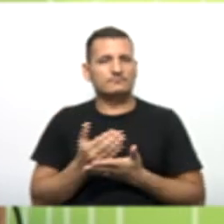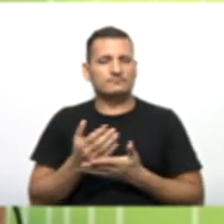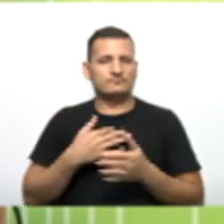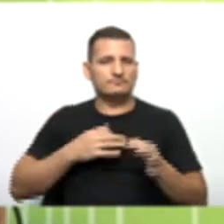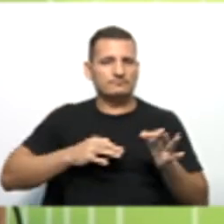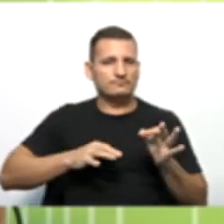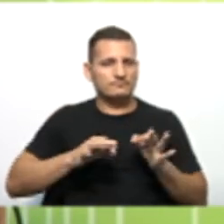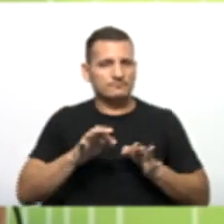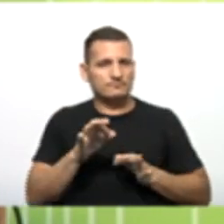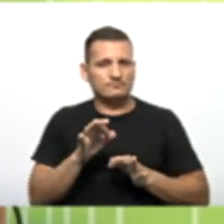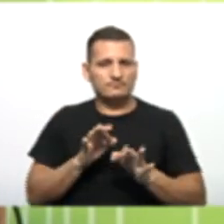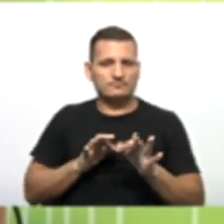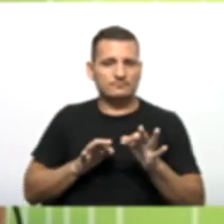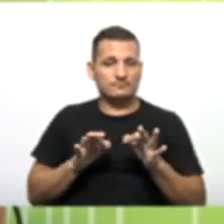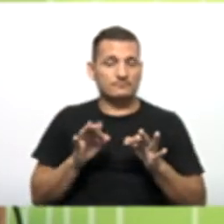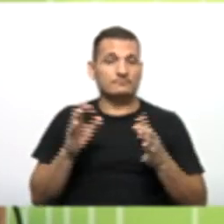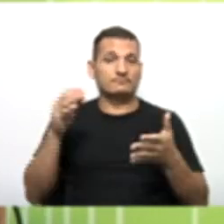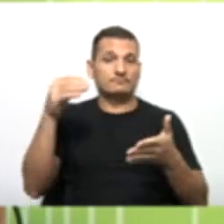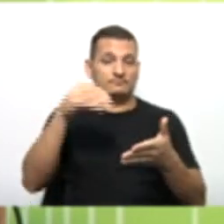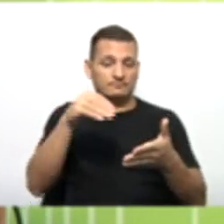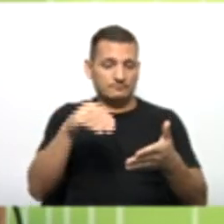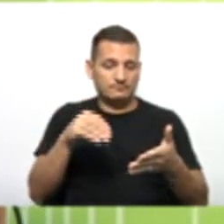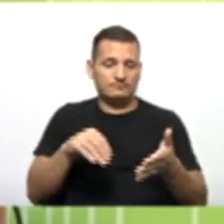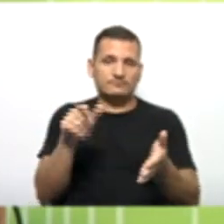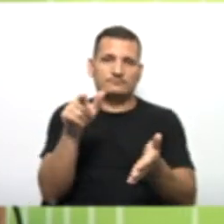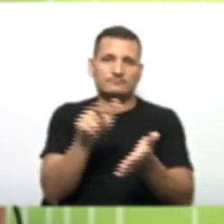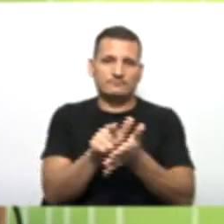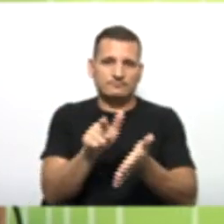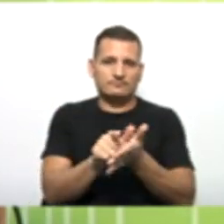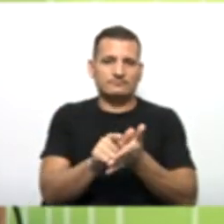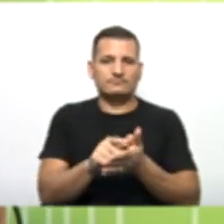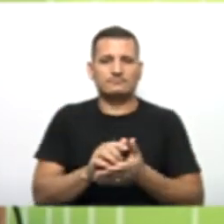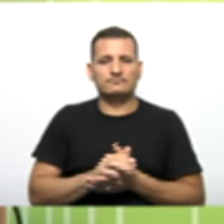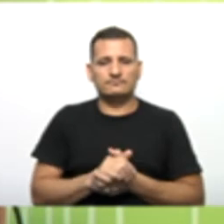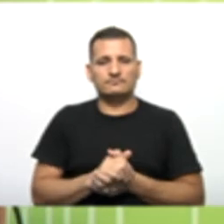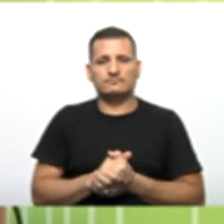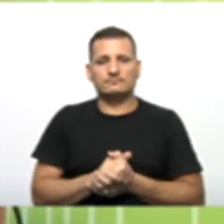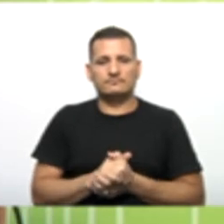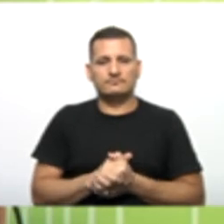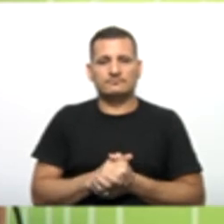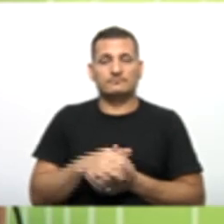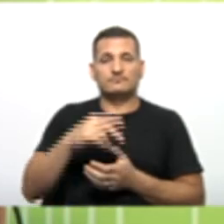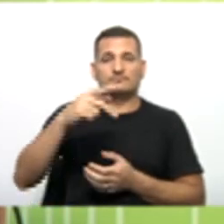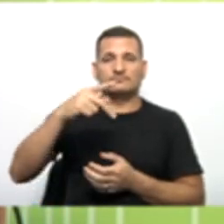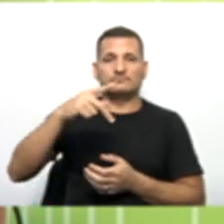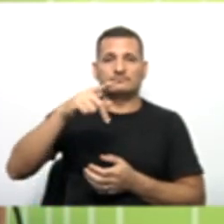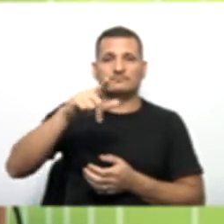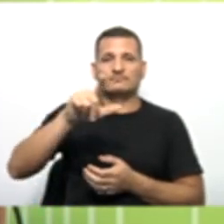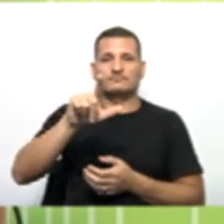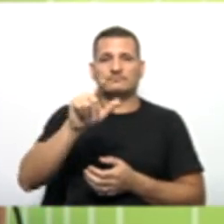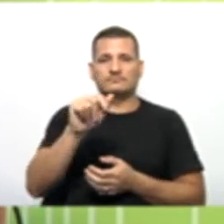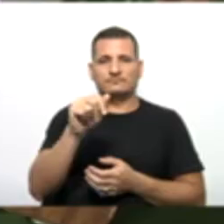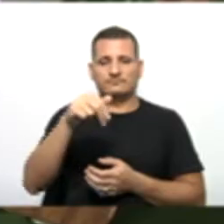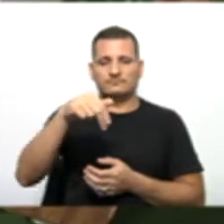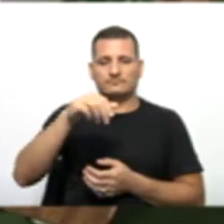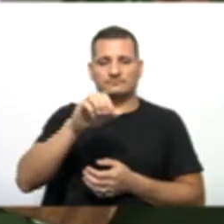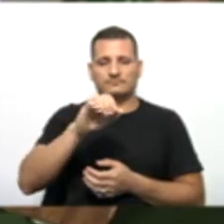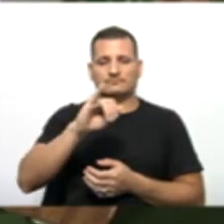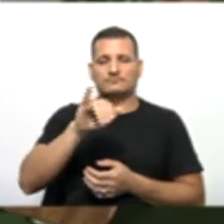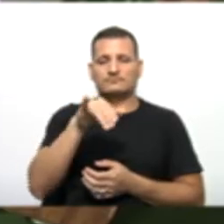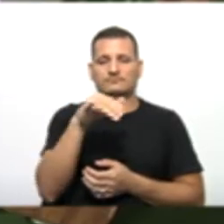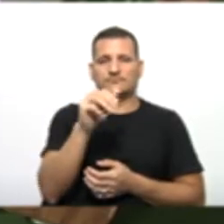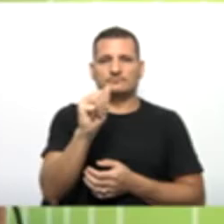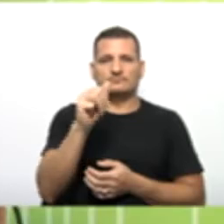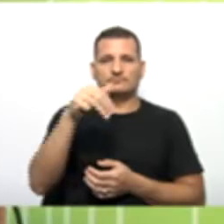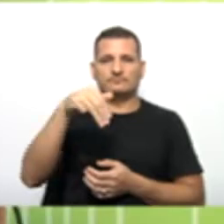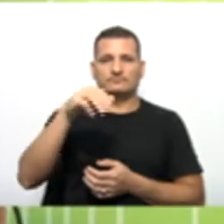organizar, vou colocar tudo no papel. Isso aí é o que, professor? É o nosso planejamento, não é isso? Isso. Então, depois